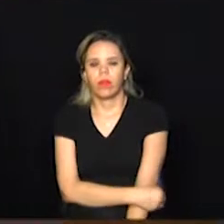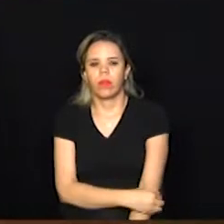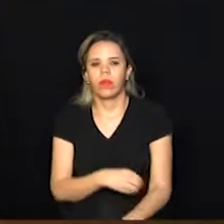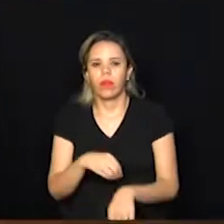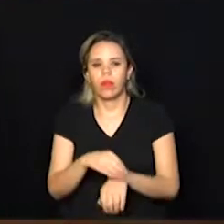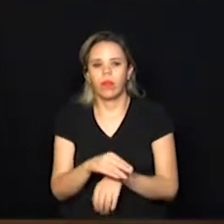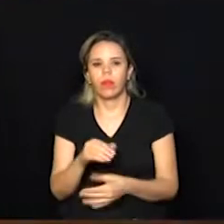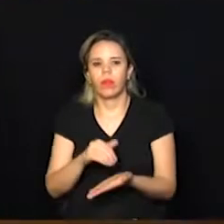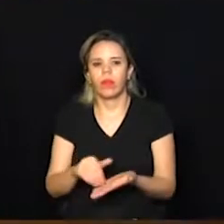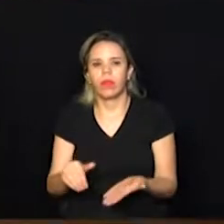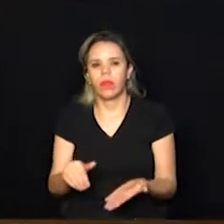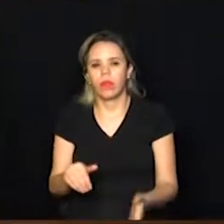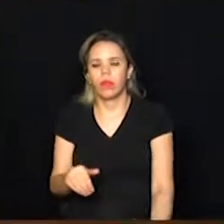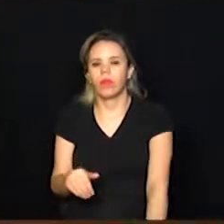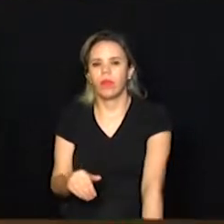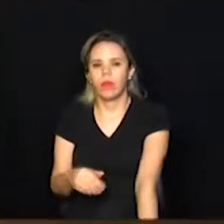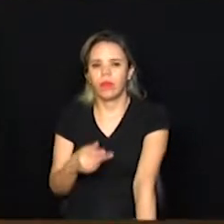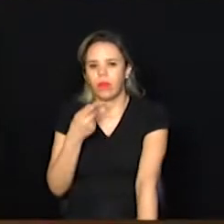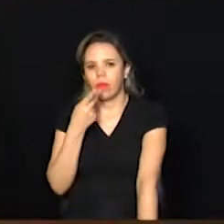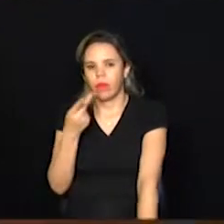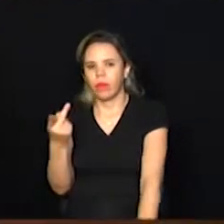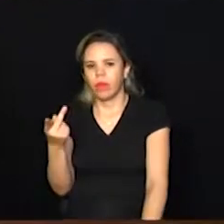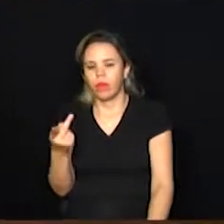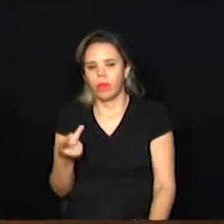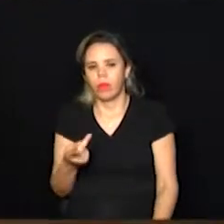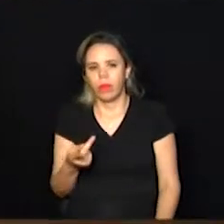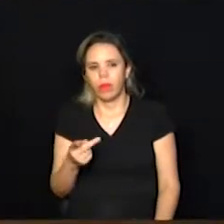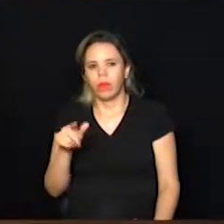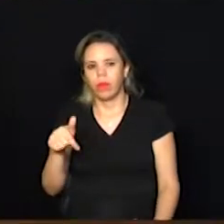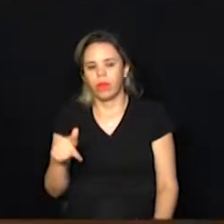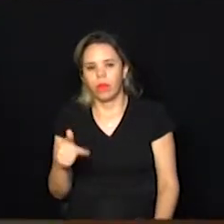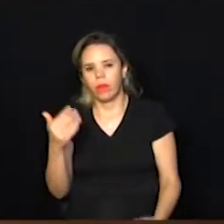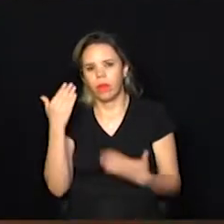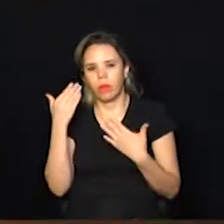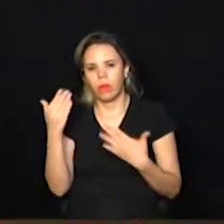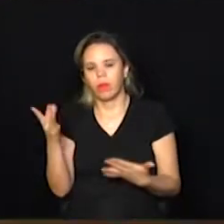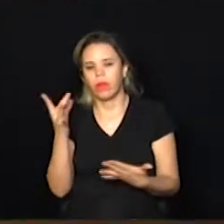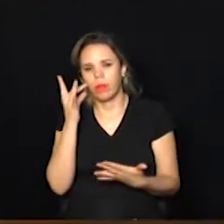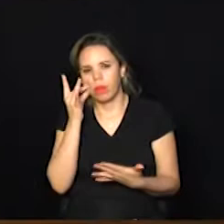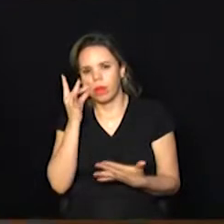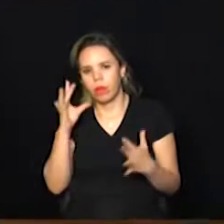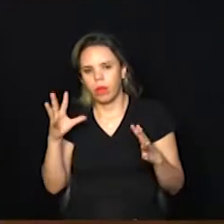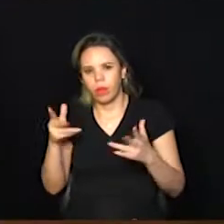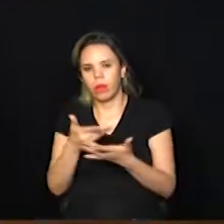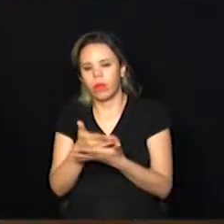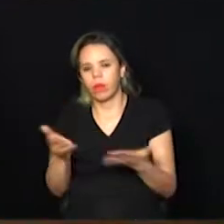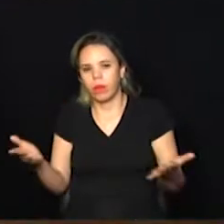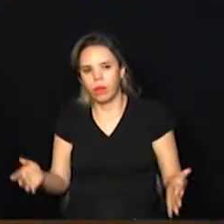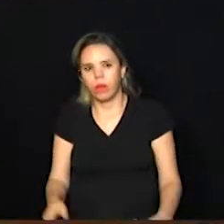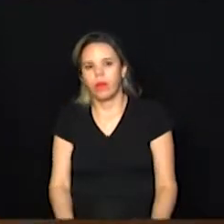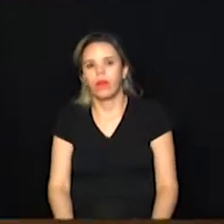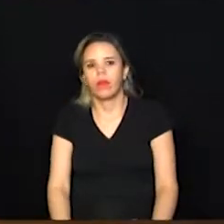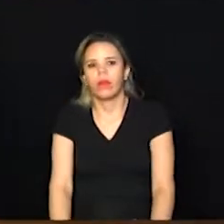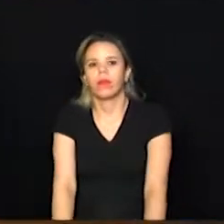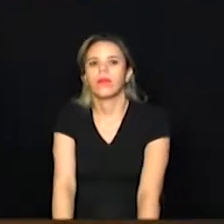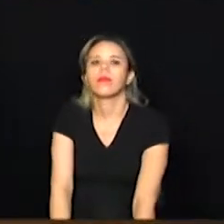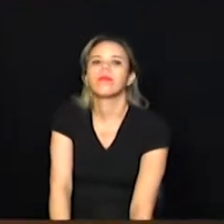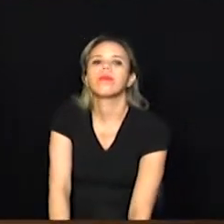para a secretária Vandercleia, para as suas considerações, já agradecendo aqui a presença nessa reunião.